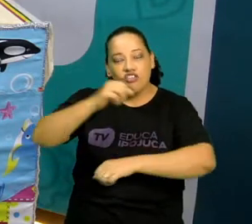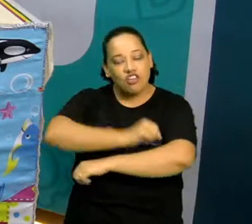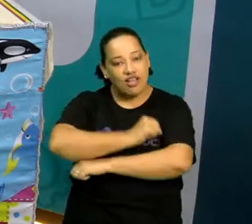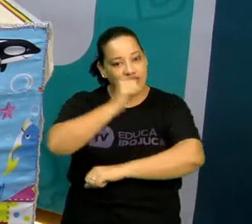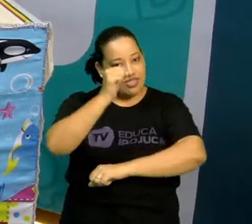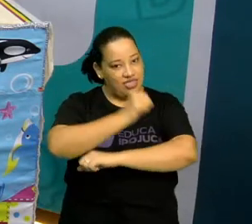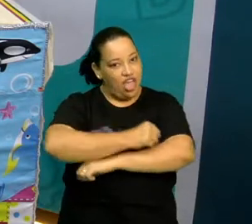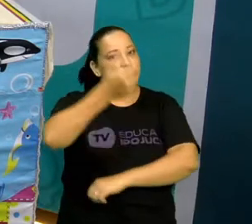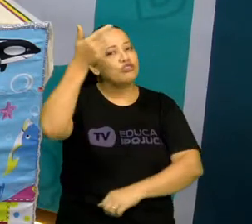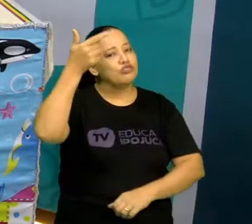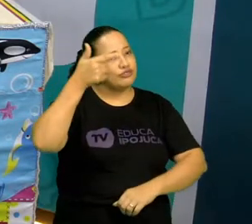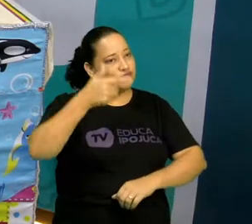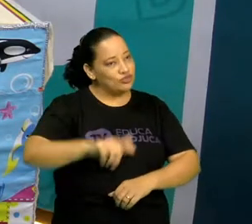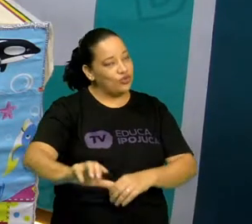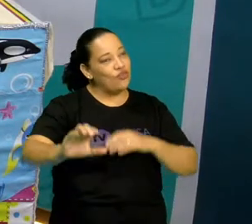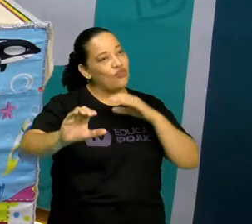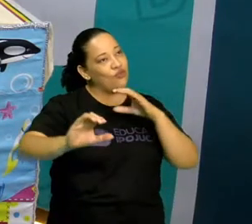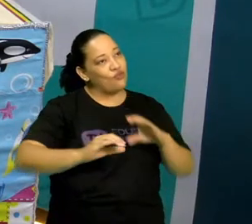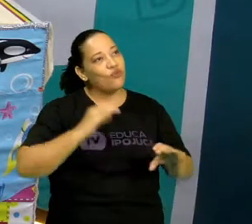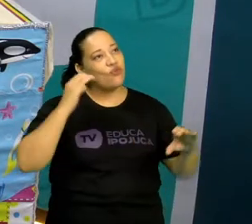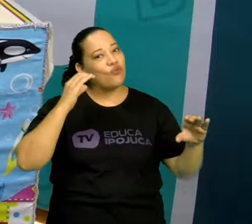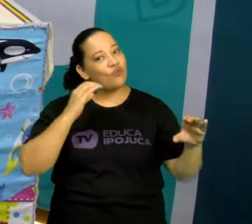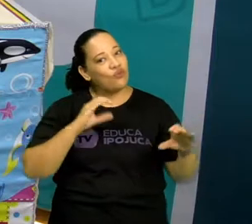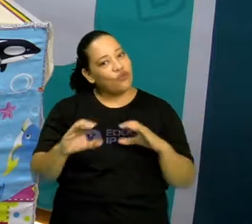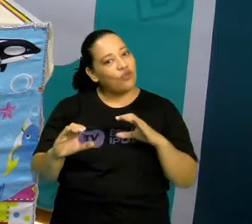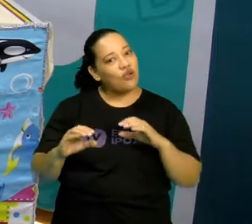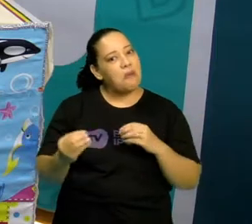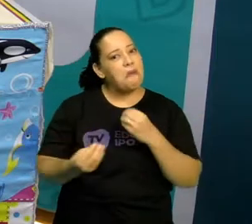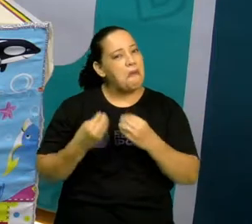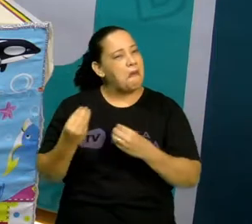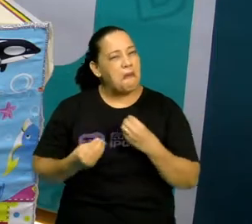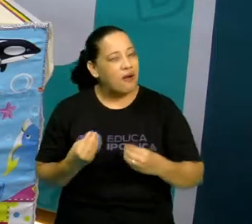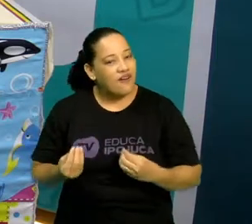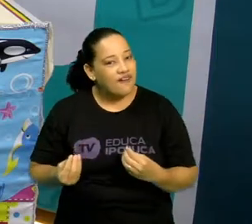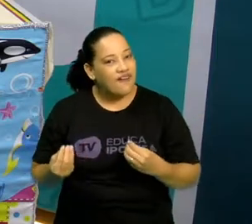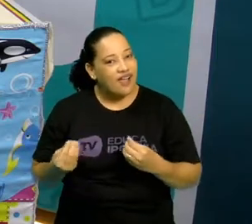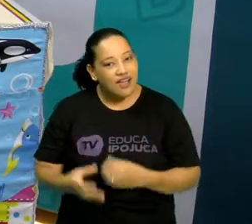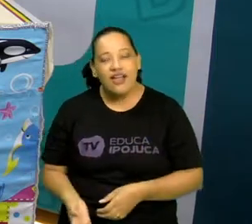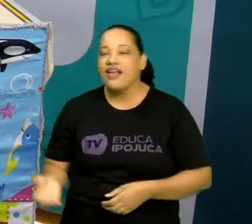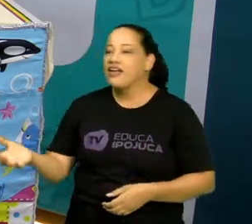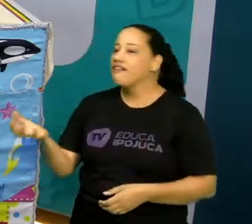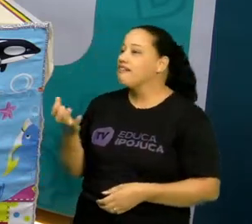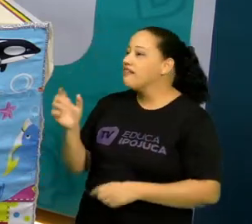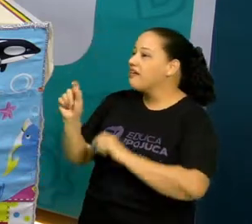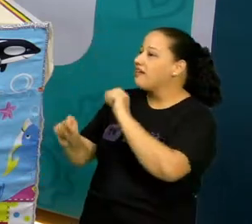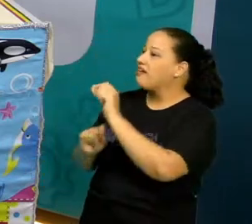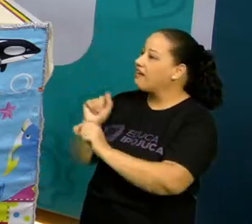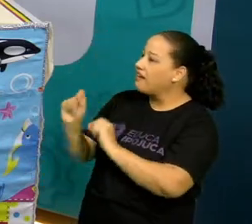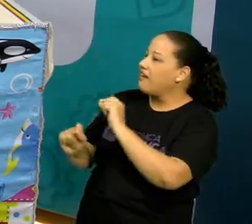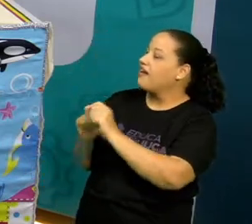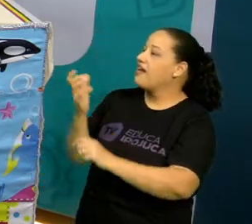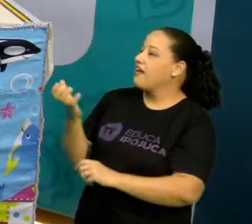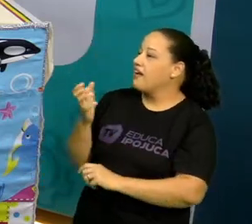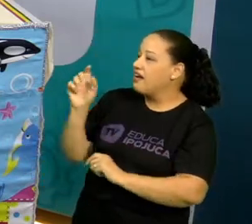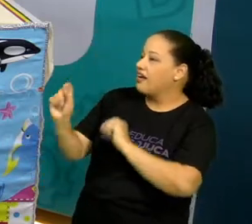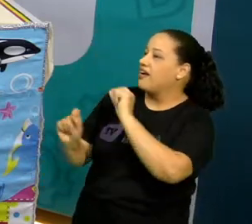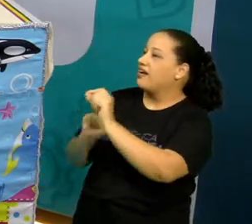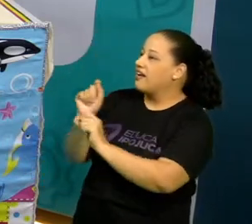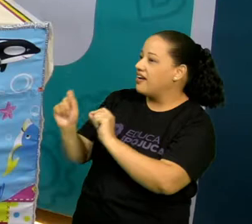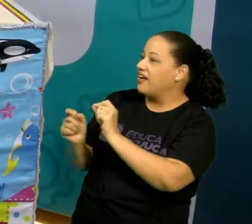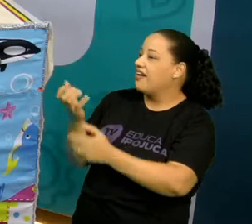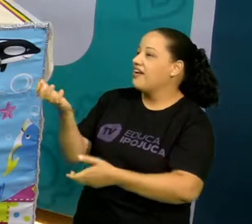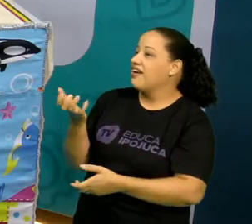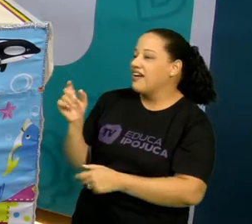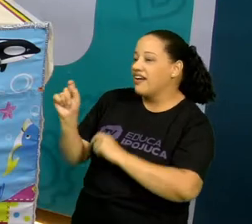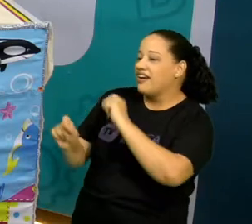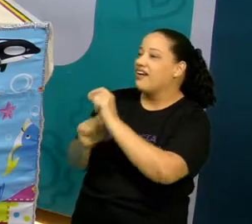e começa a cantar. Como é que ela canta? Quem quer? Quem quer? Quem